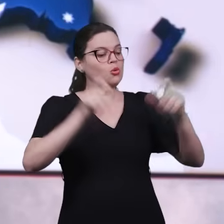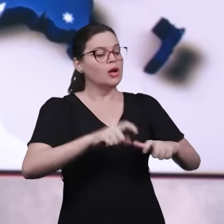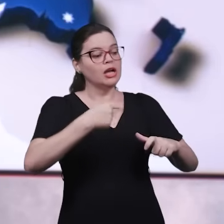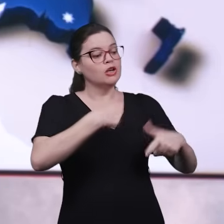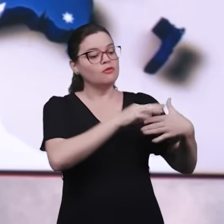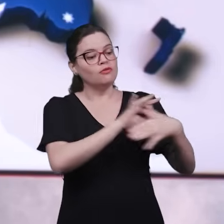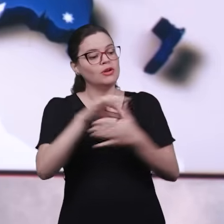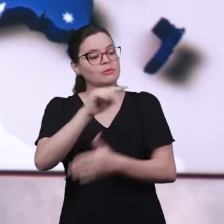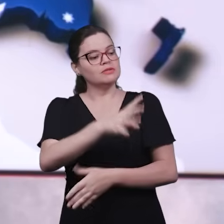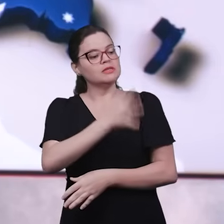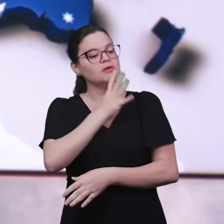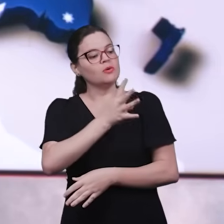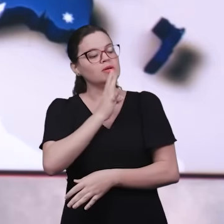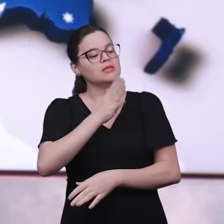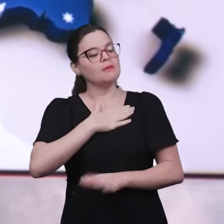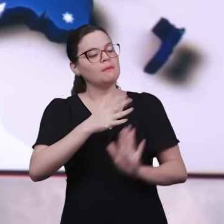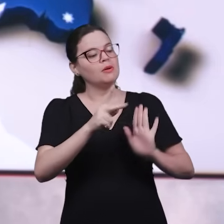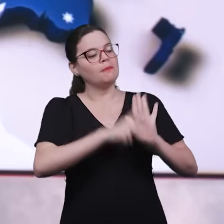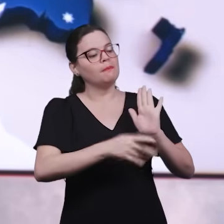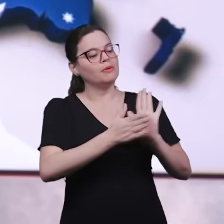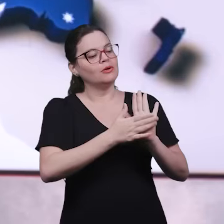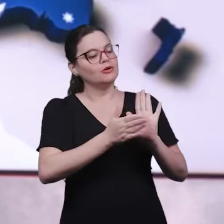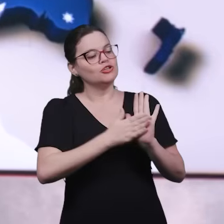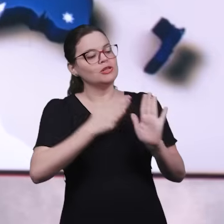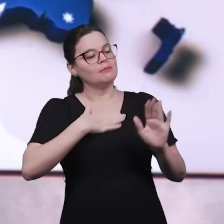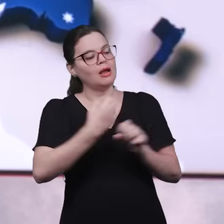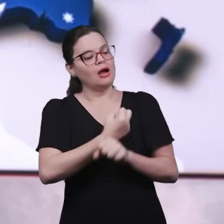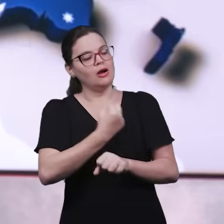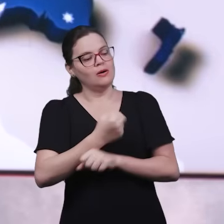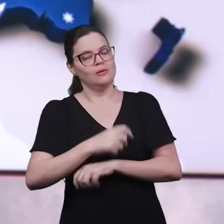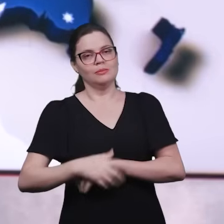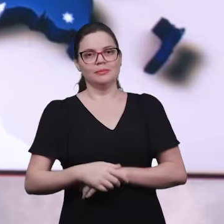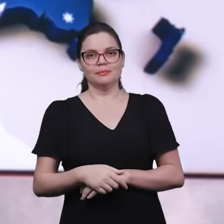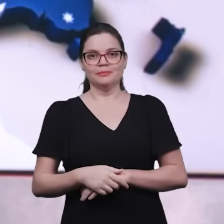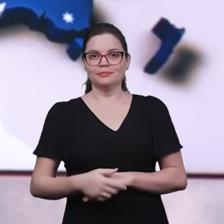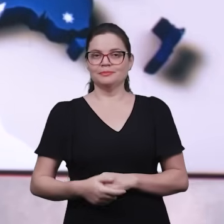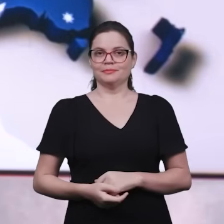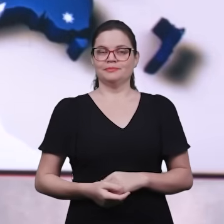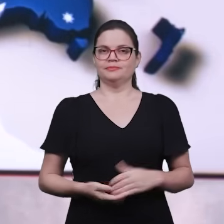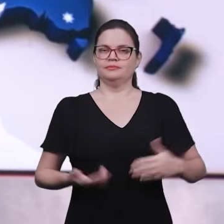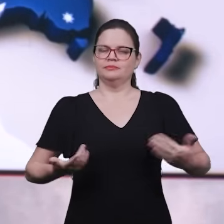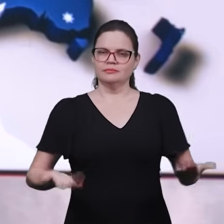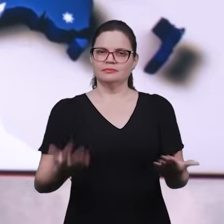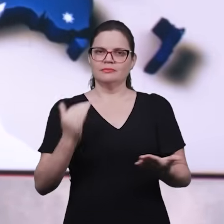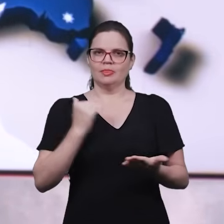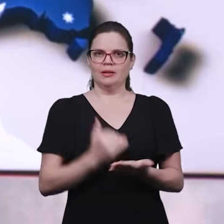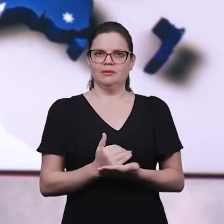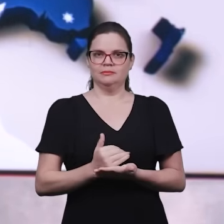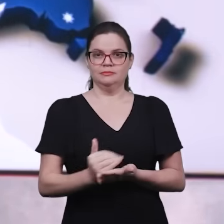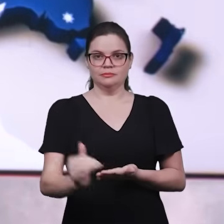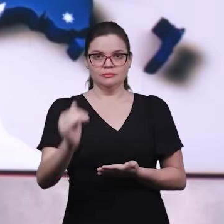te levar para conhecer a minha obra. Assim nós começamos